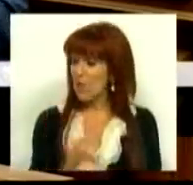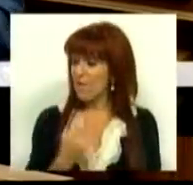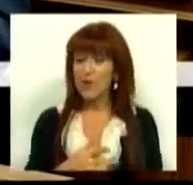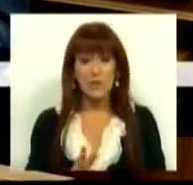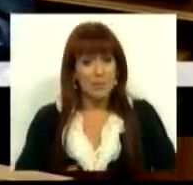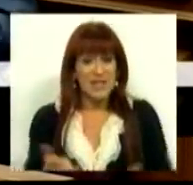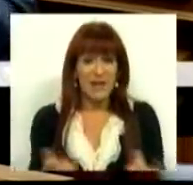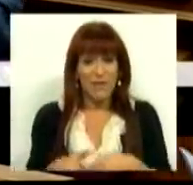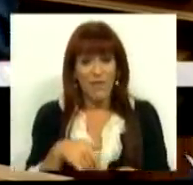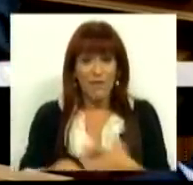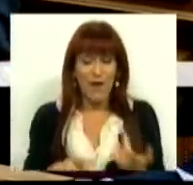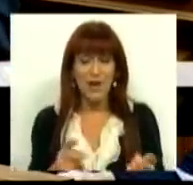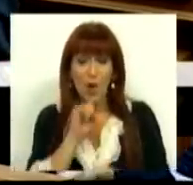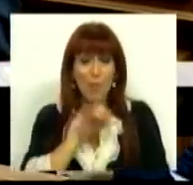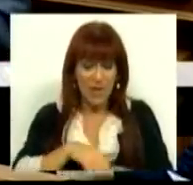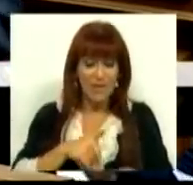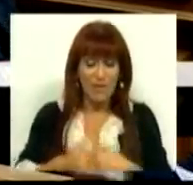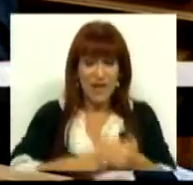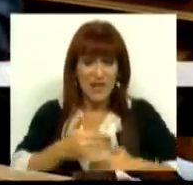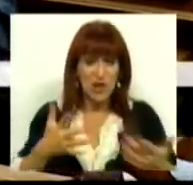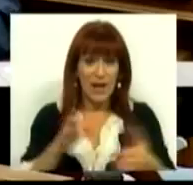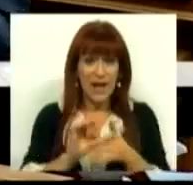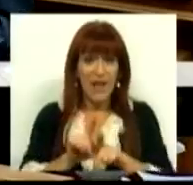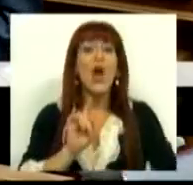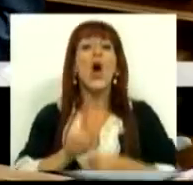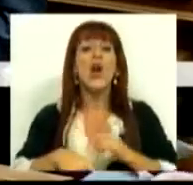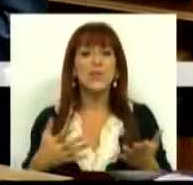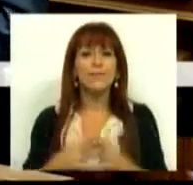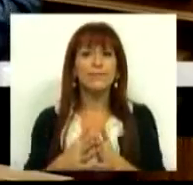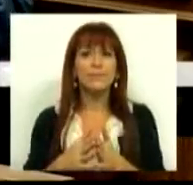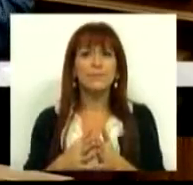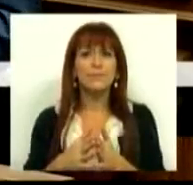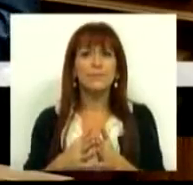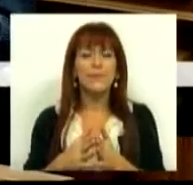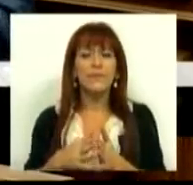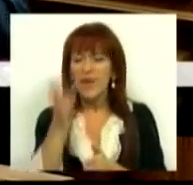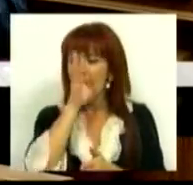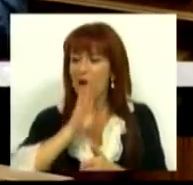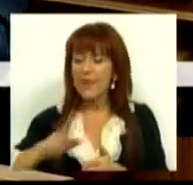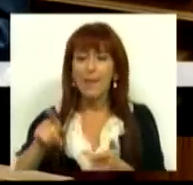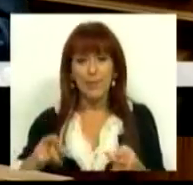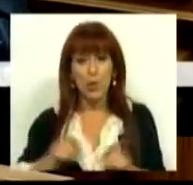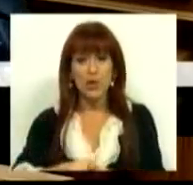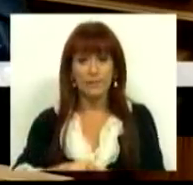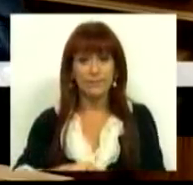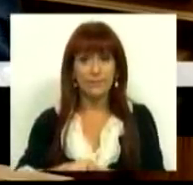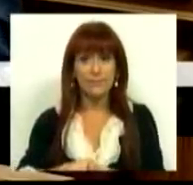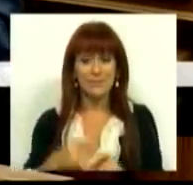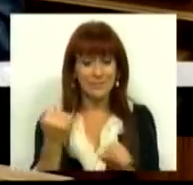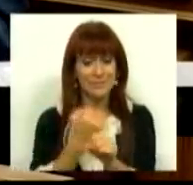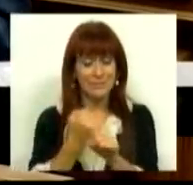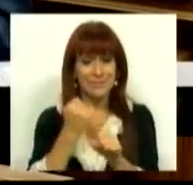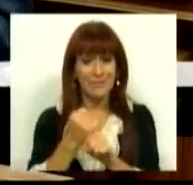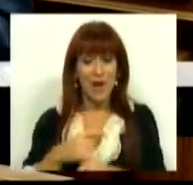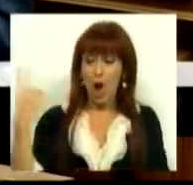que deveriam ser tomadas ou que podem ser tomadas e relacionadas precisamente com a aplicação e a atuação